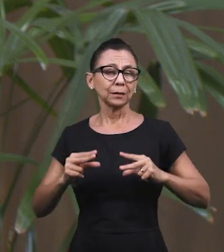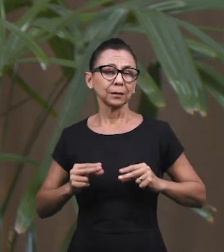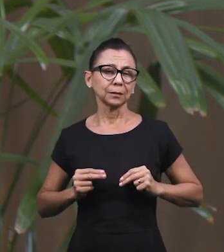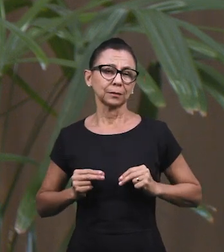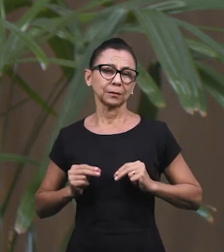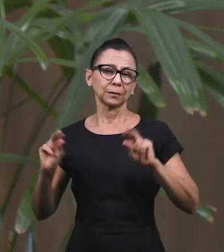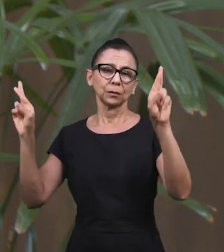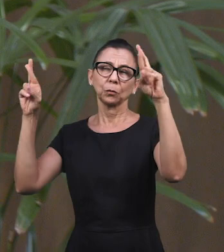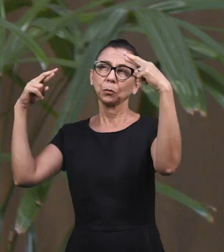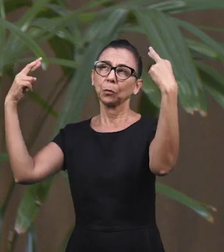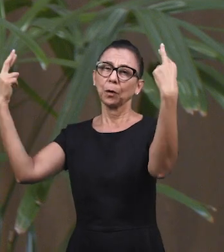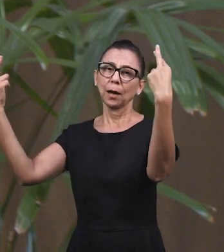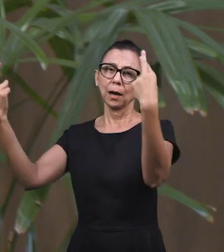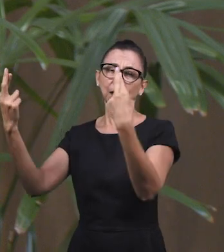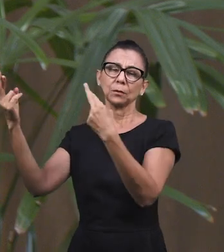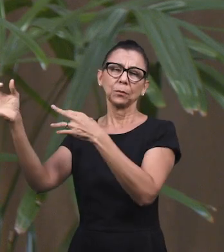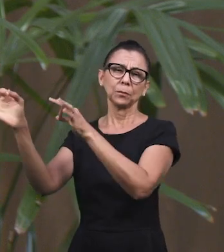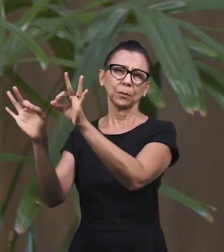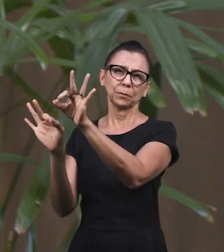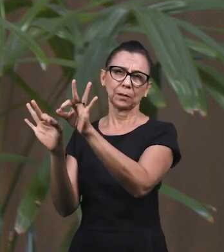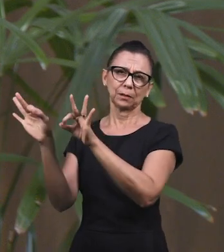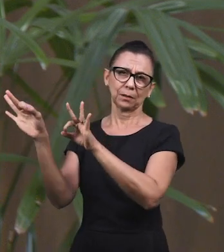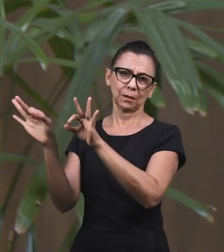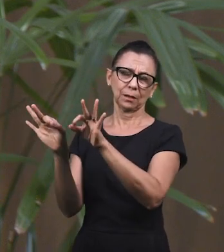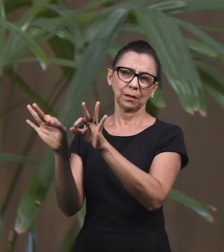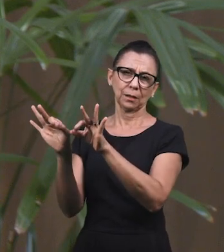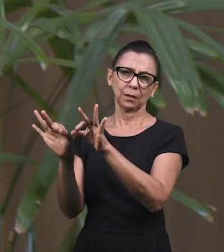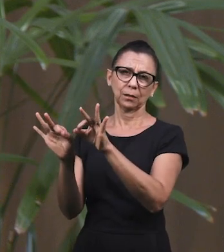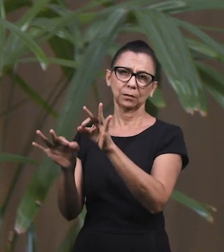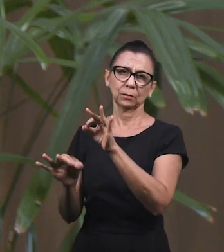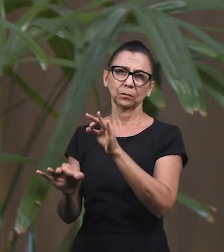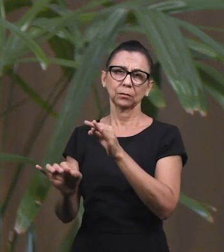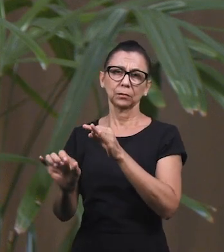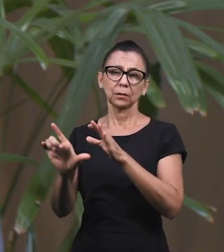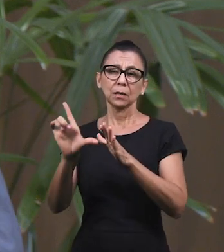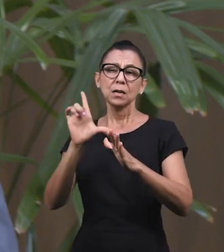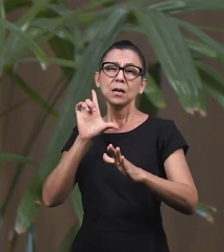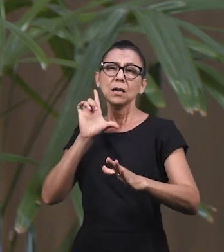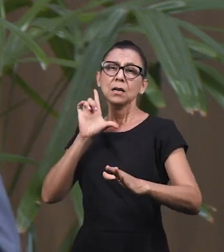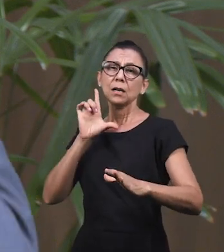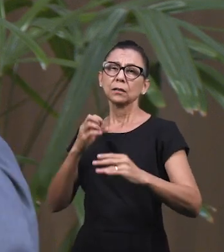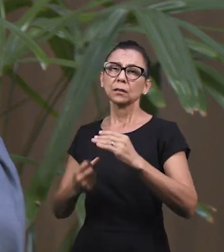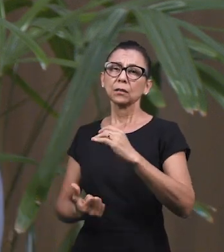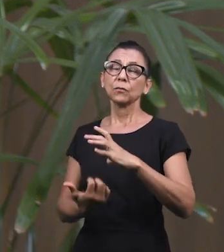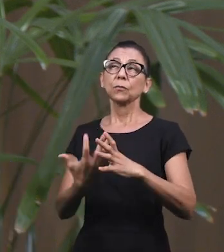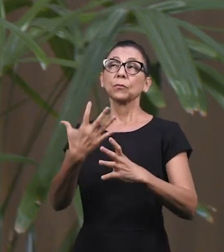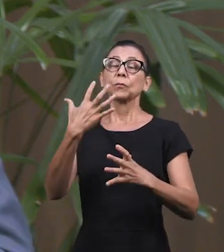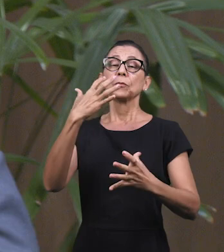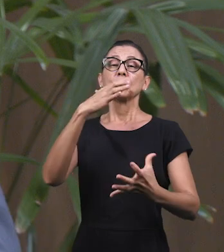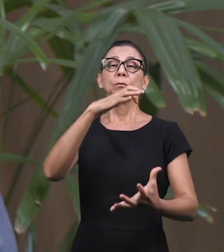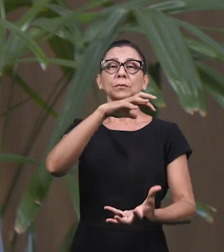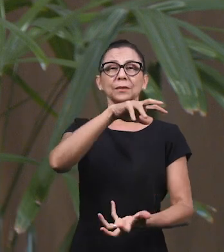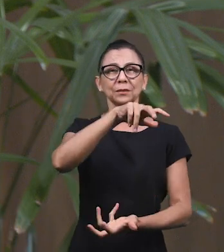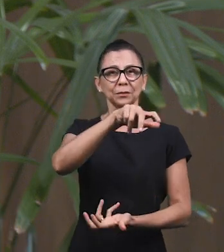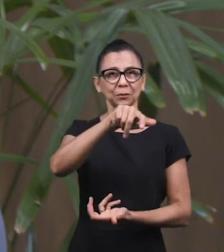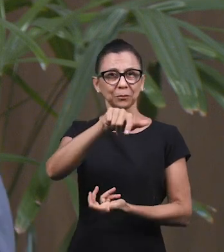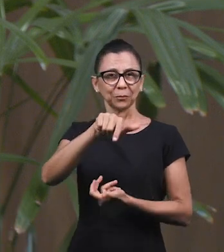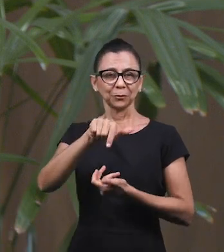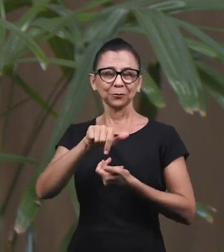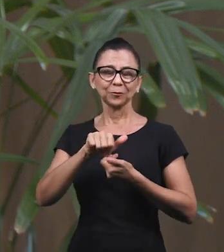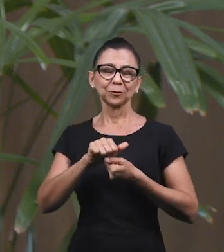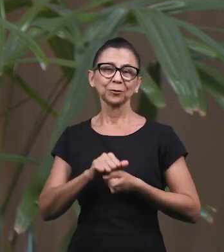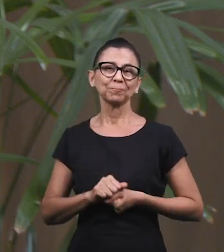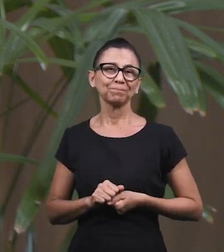O reino que vos está preparado desde a fundação do mundo. Ou seja, antes de Deus criar o mundo, antes de Deus fazer tudo,